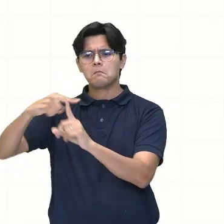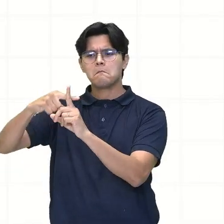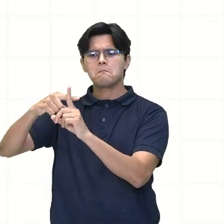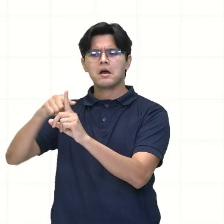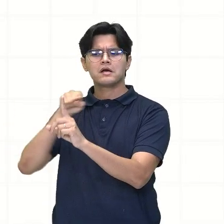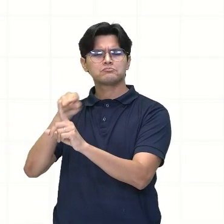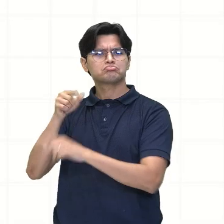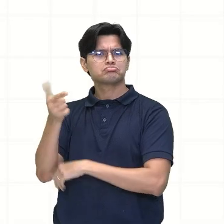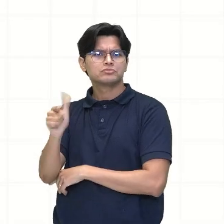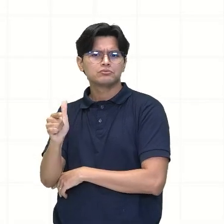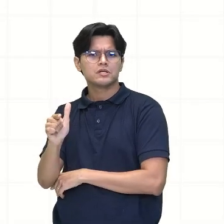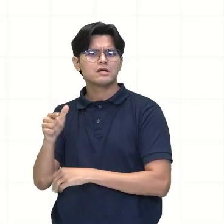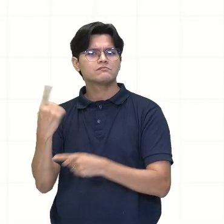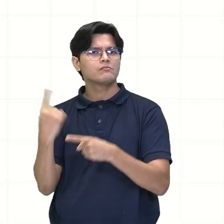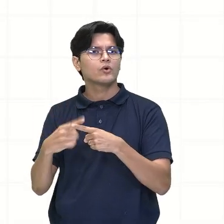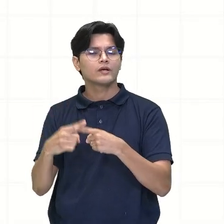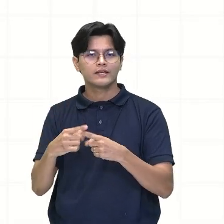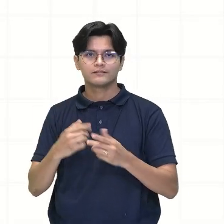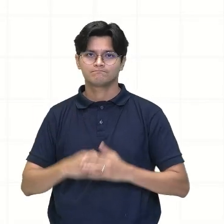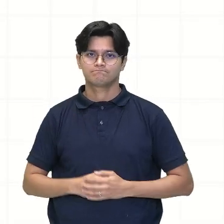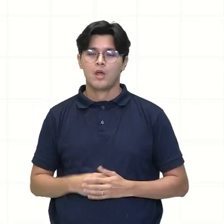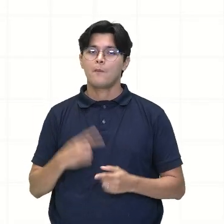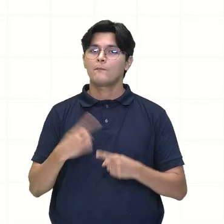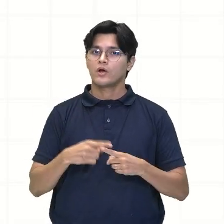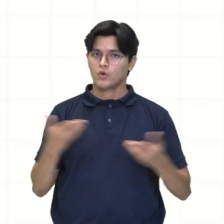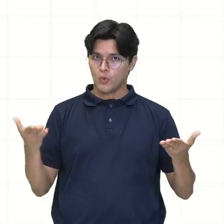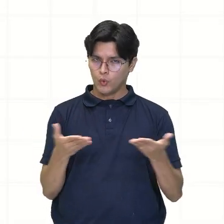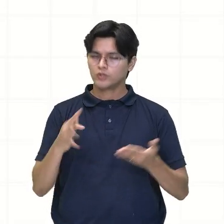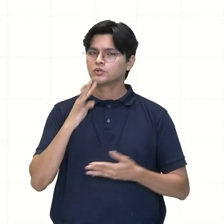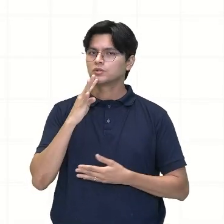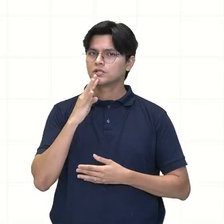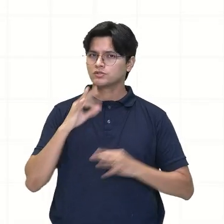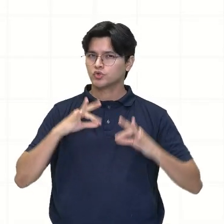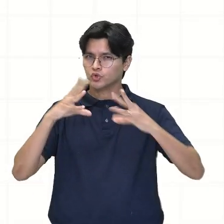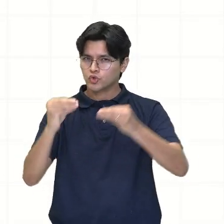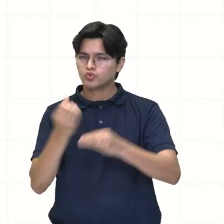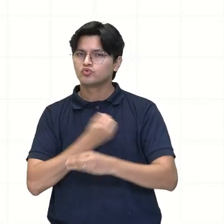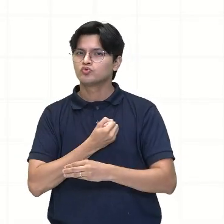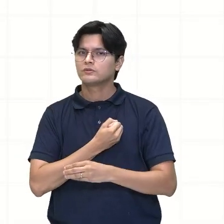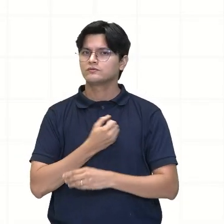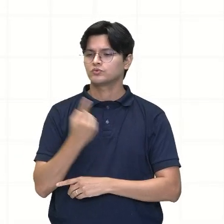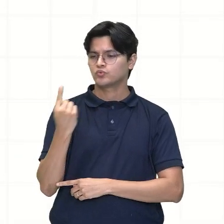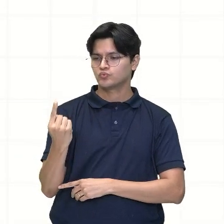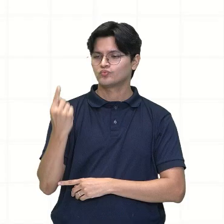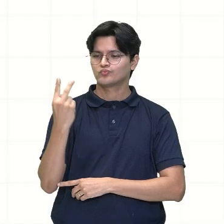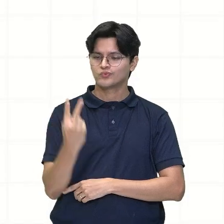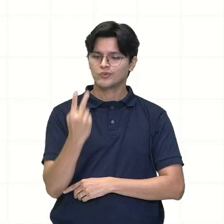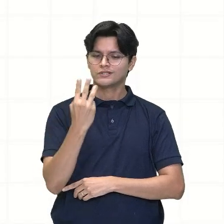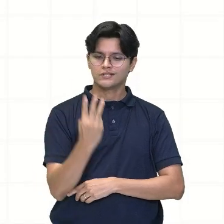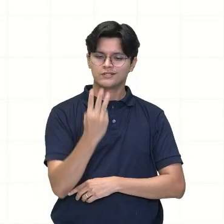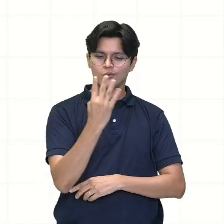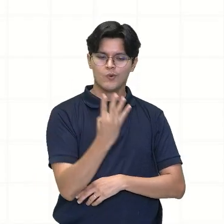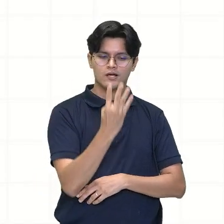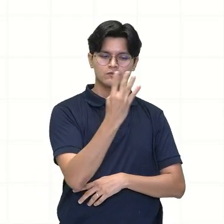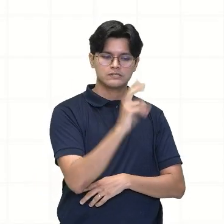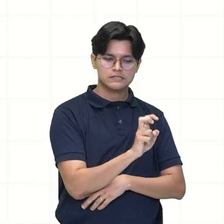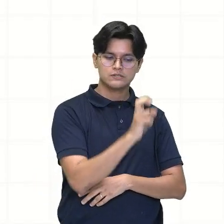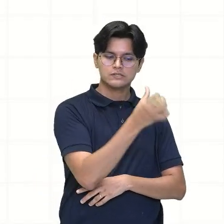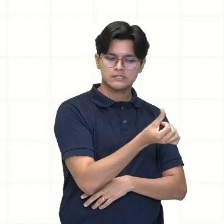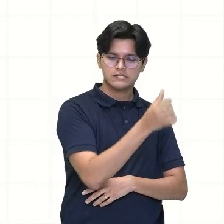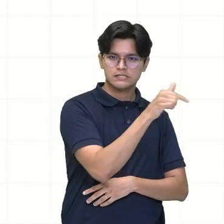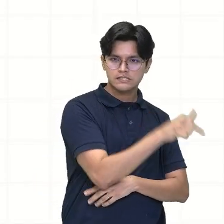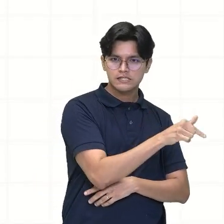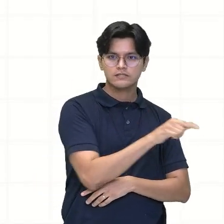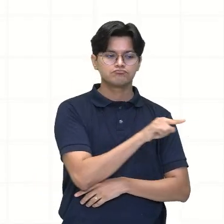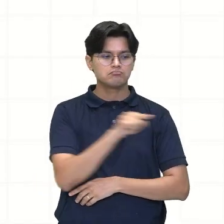1, 2, 3, 4, 5, 6, assim por diante, eles já são números negativos. Melhor,